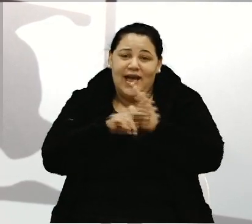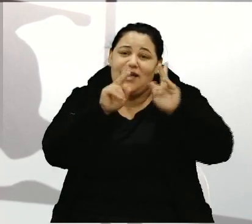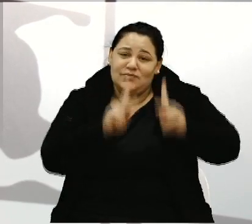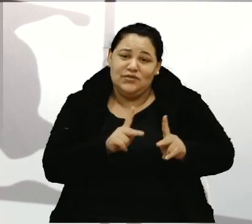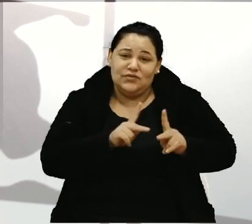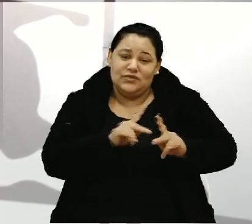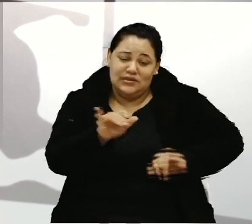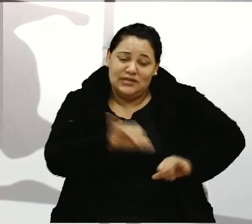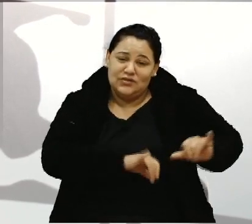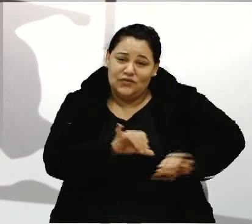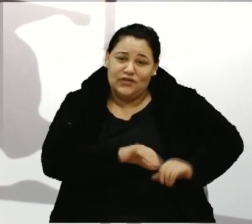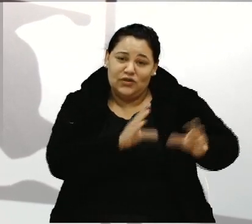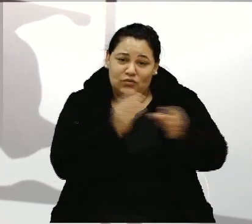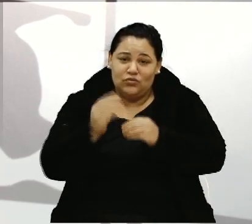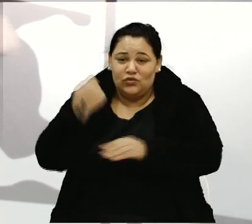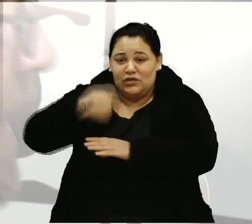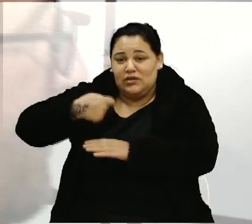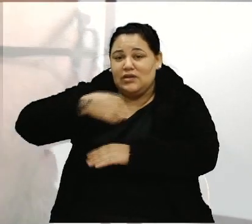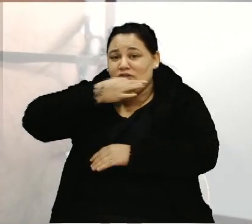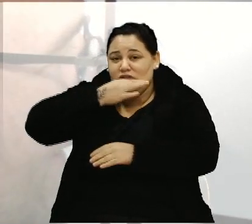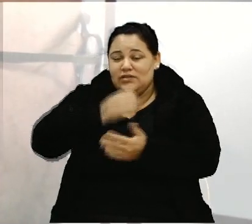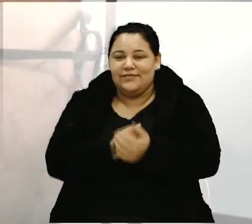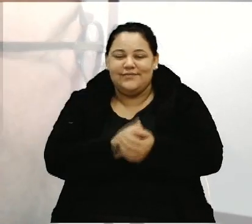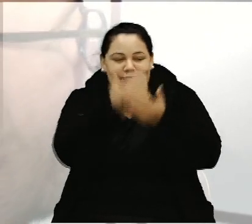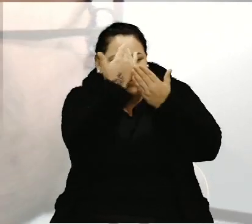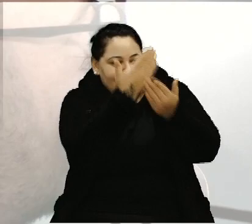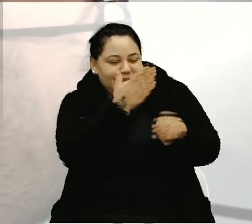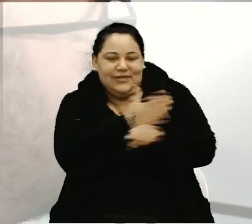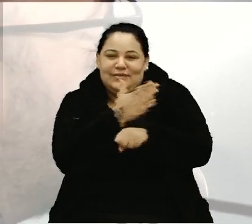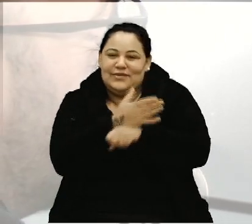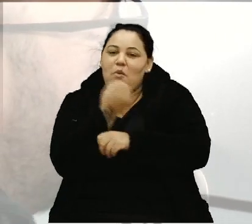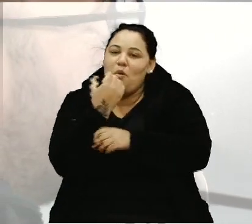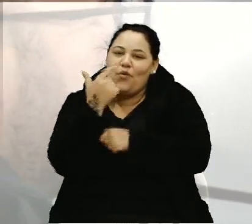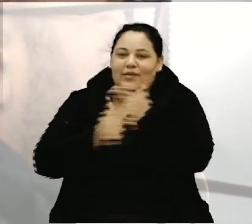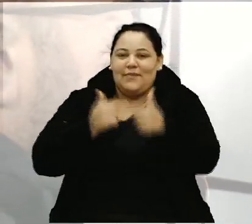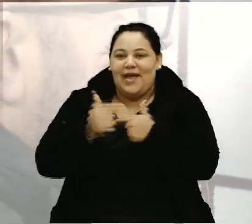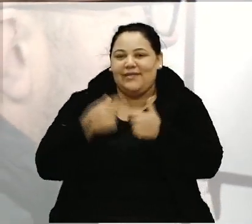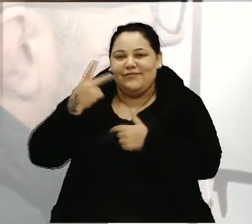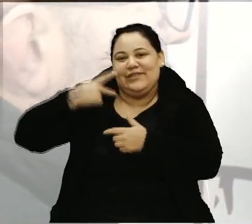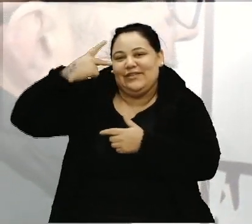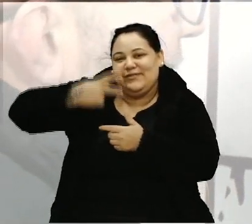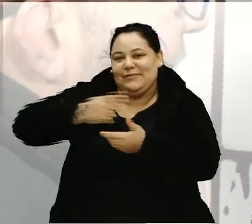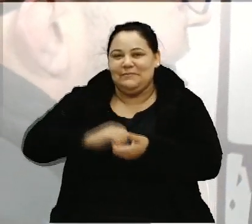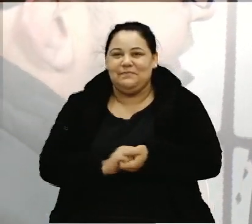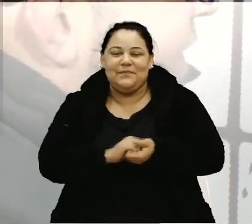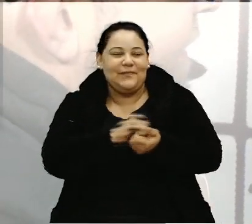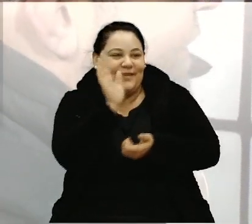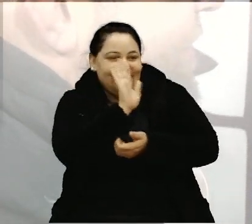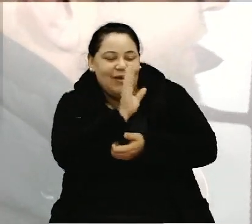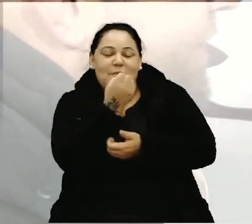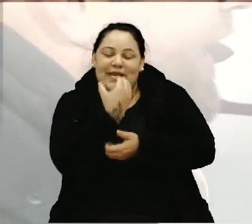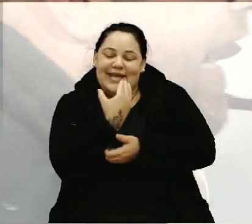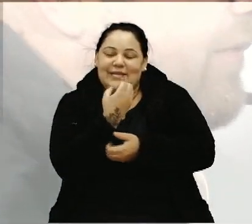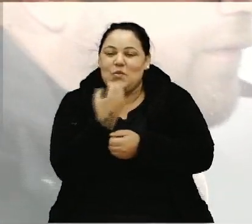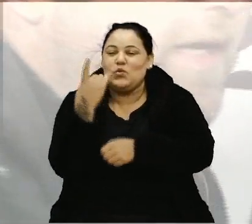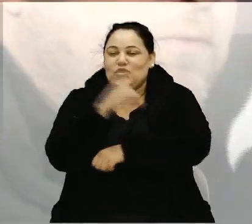tanta necessidade aqui em Caxias do Sul. Obrigado pela participação, um bom trabalho, vereador. Obrigado, um bom dia a todos. Bom dia, obrigado, vereador.